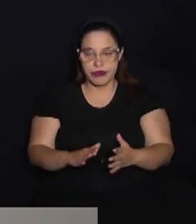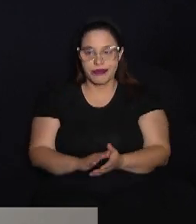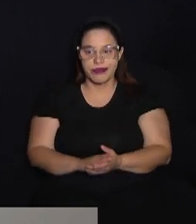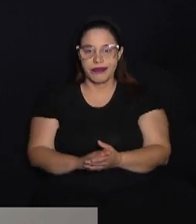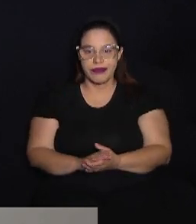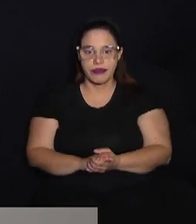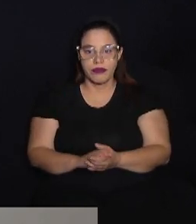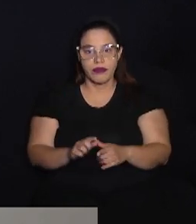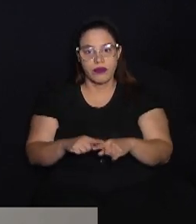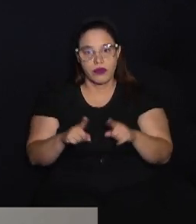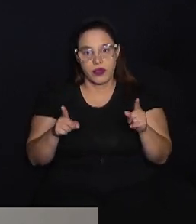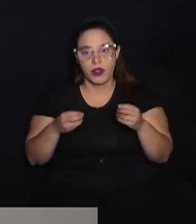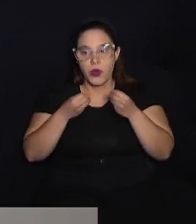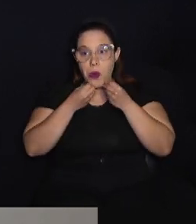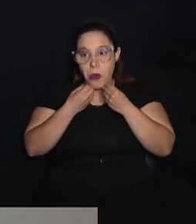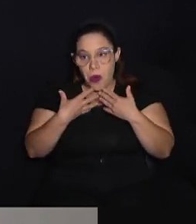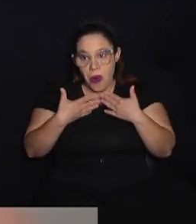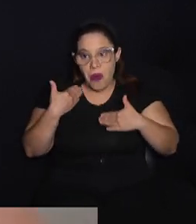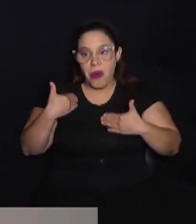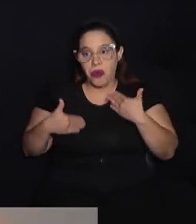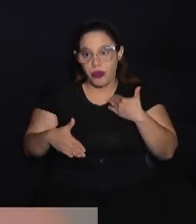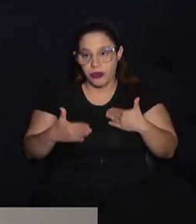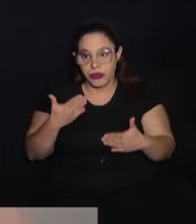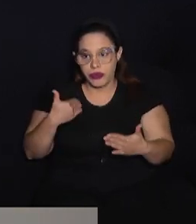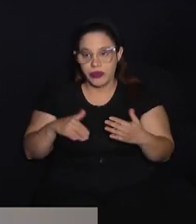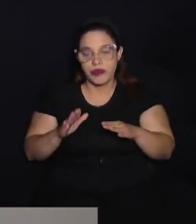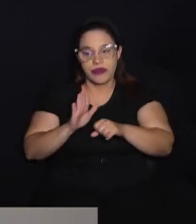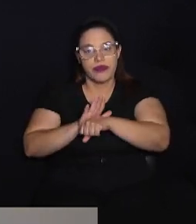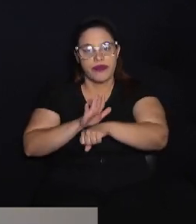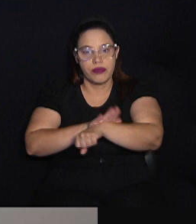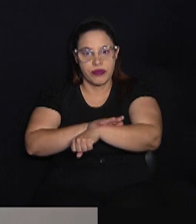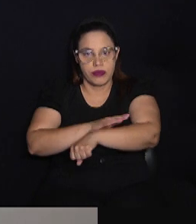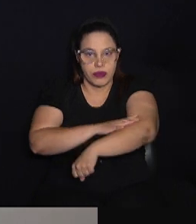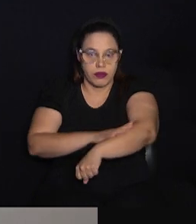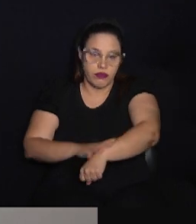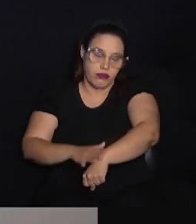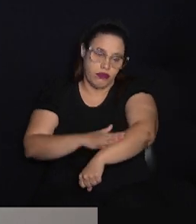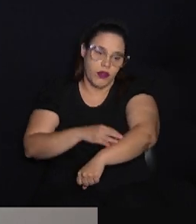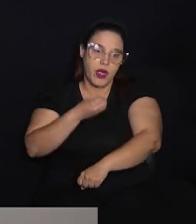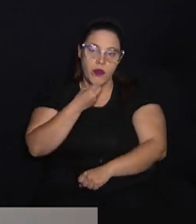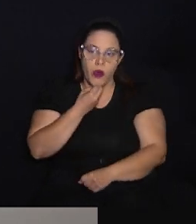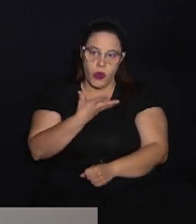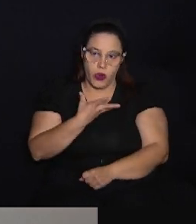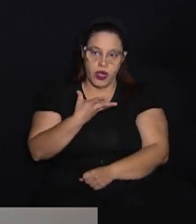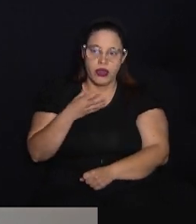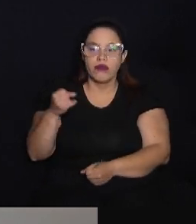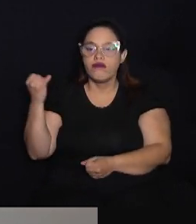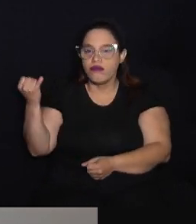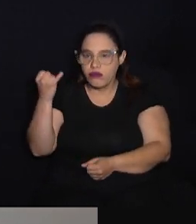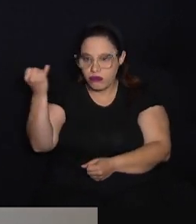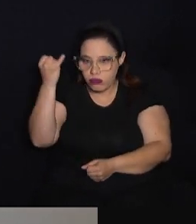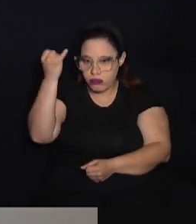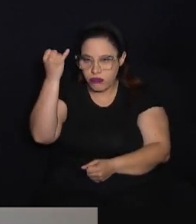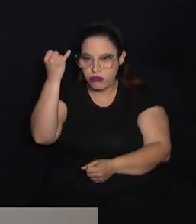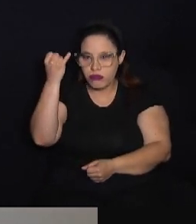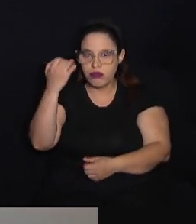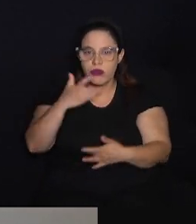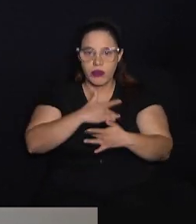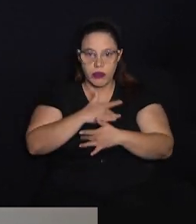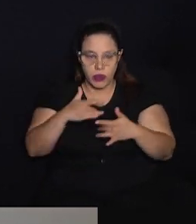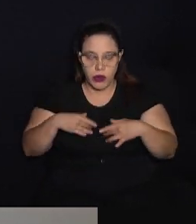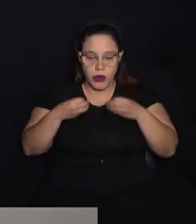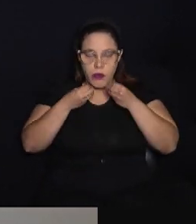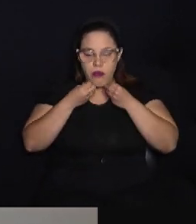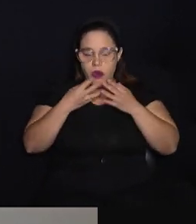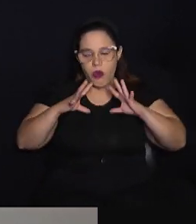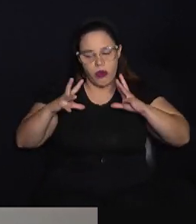geral. Mas o bom funcionamento do organismo ajuda a manter a pele saudável. Então, é sempre importante que o paciente mantenha uma saúde boa